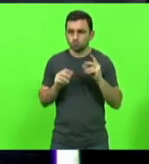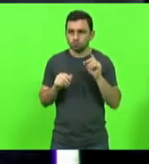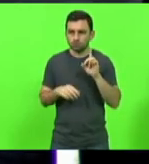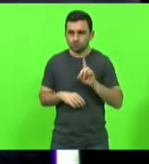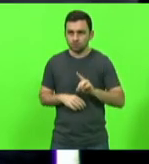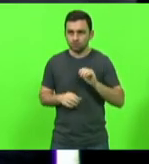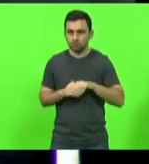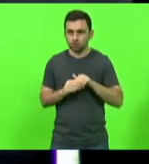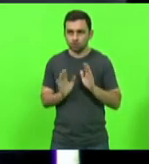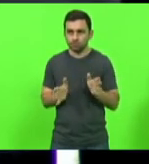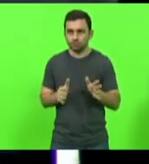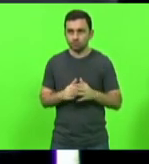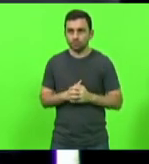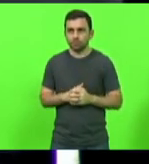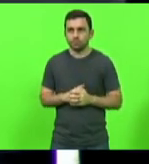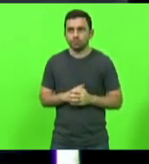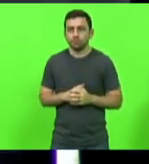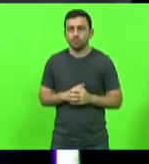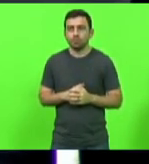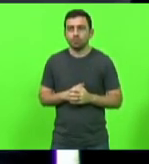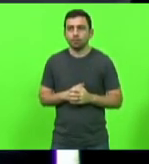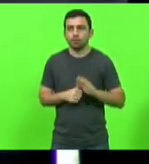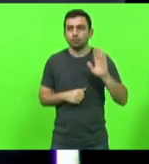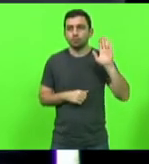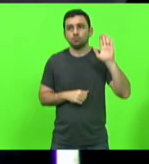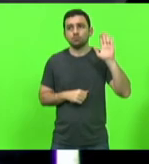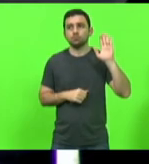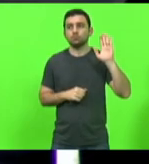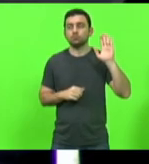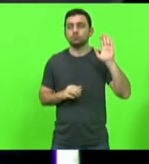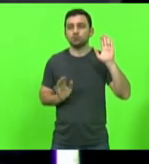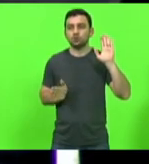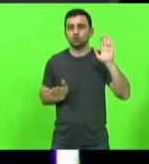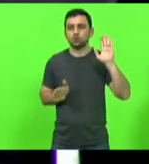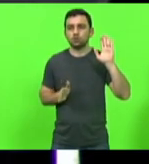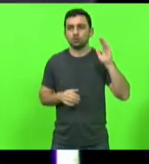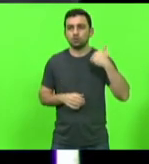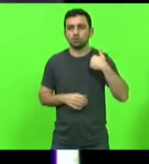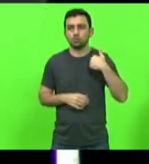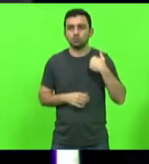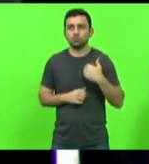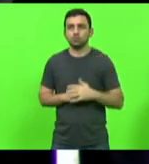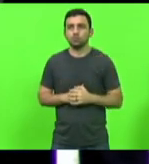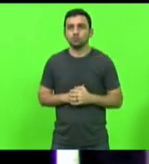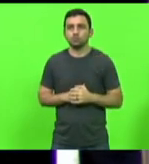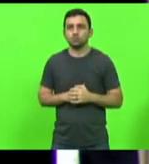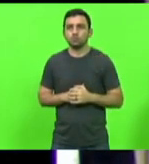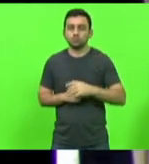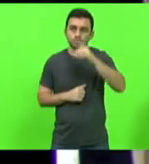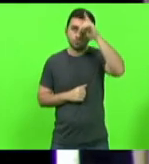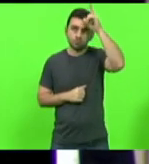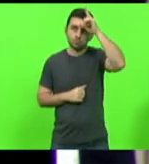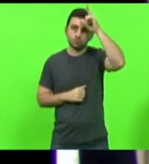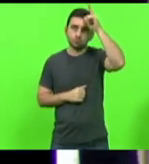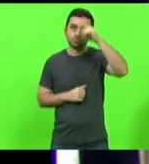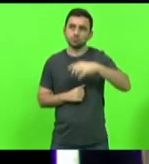encaminhar o voto pela bancada. Estava na fila, presidente. Eu estava na fila. Primeiro vamos ouvir o deputado Sargento Lima.